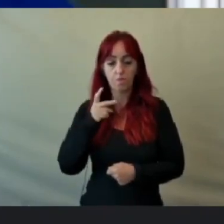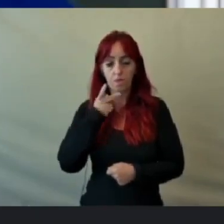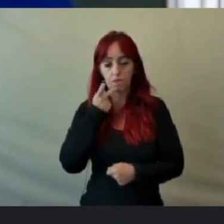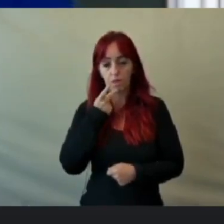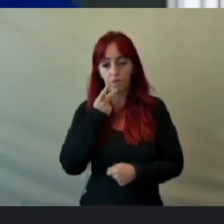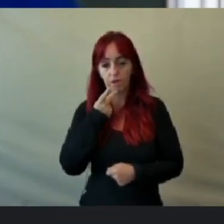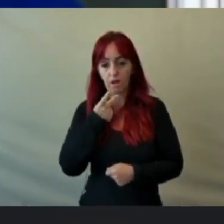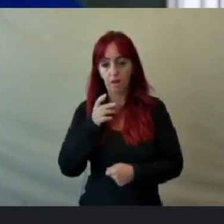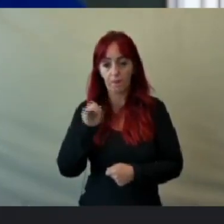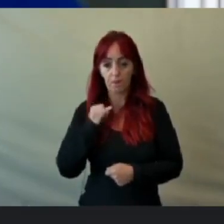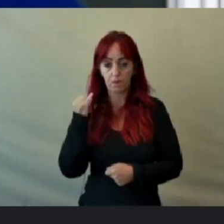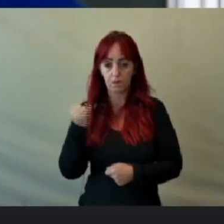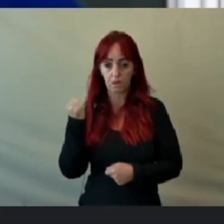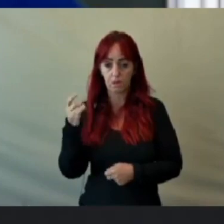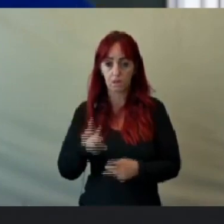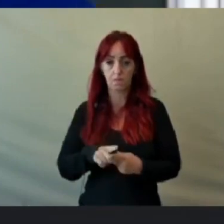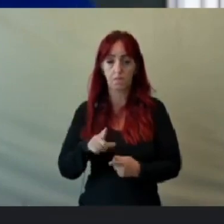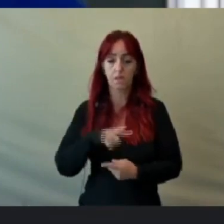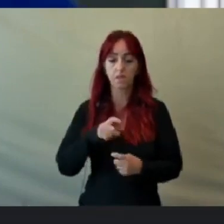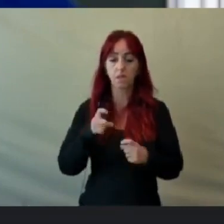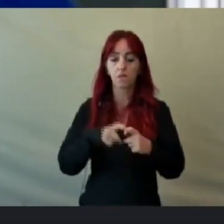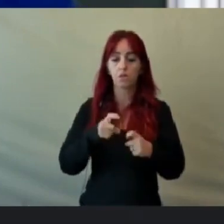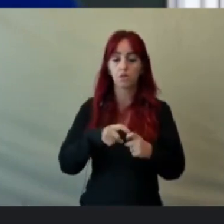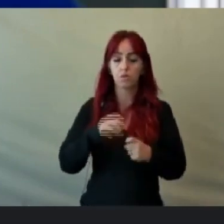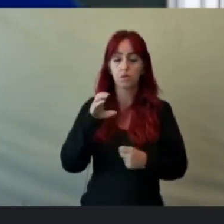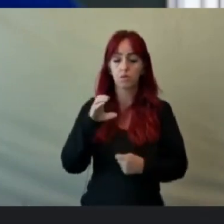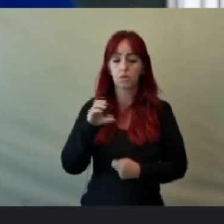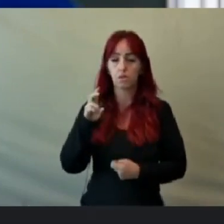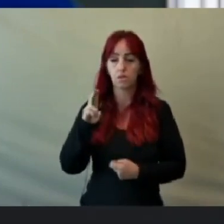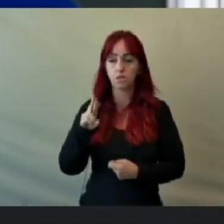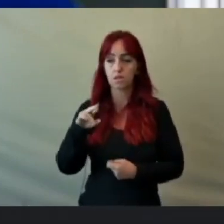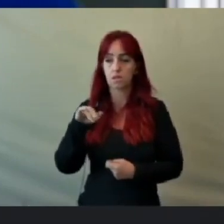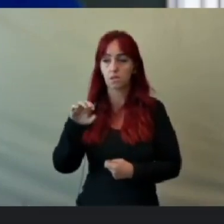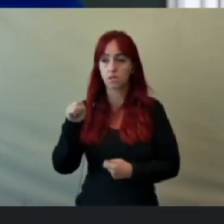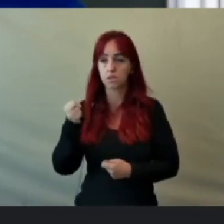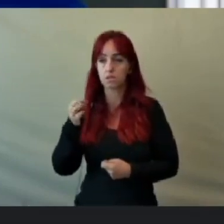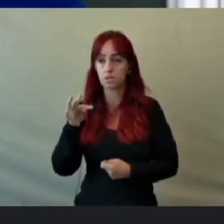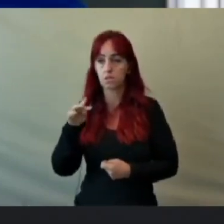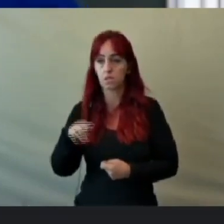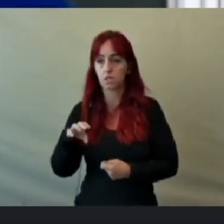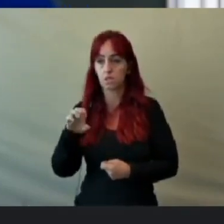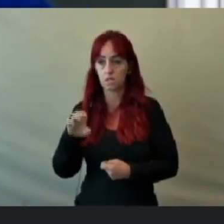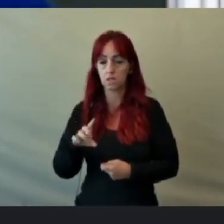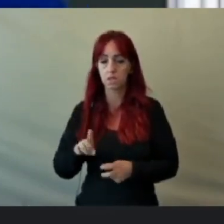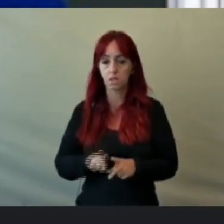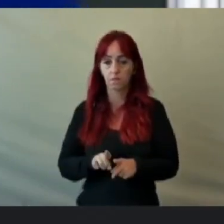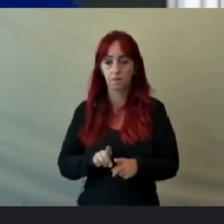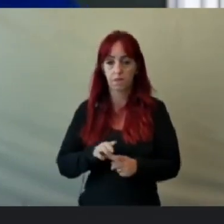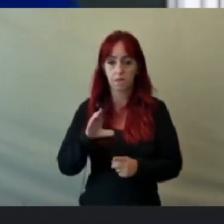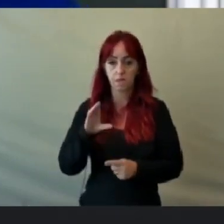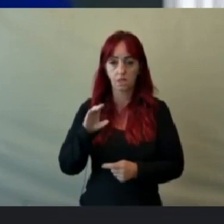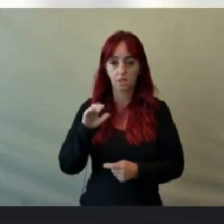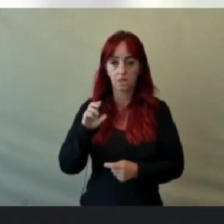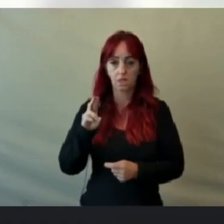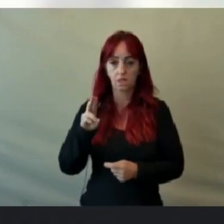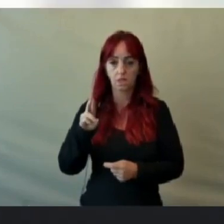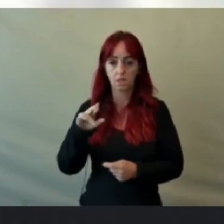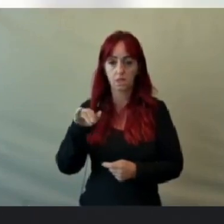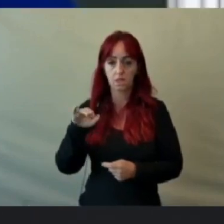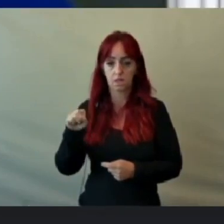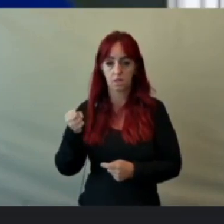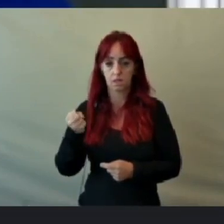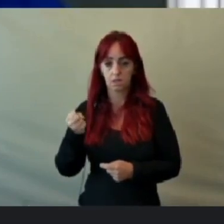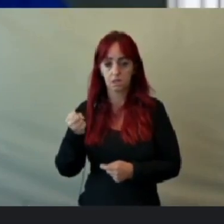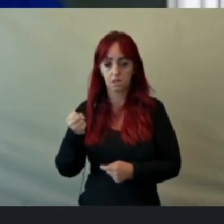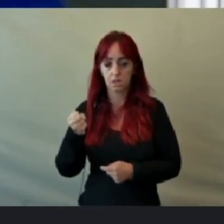Cristiana ser outro que também pode fazer muitas contribuições Patrícia está aqui também gente está uma safônica está